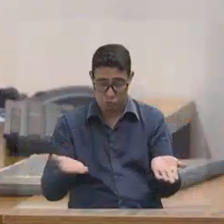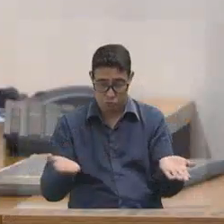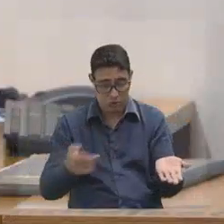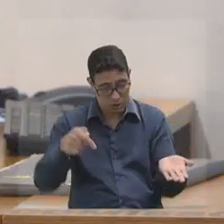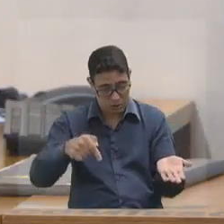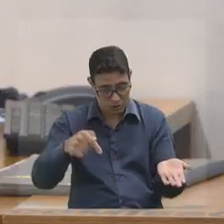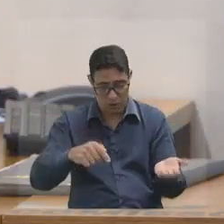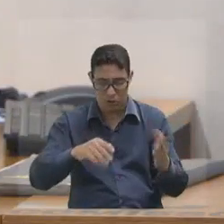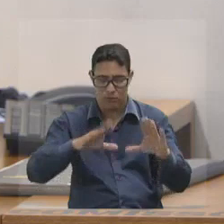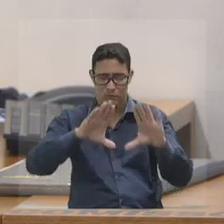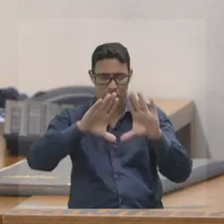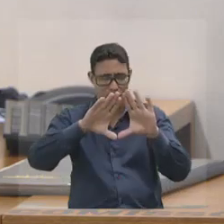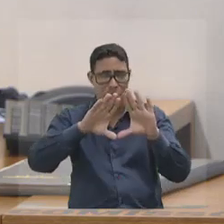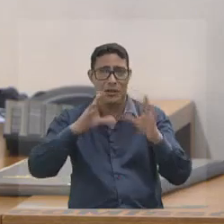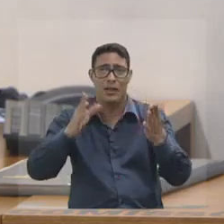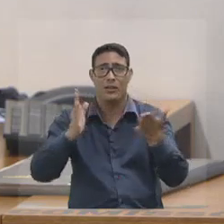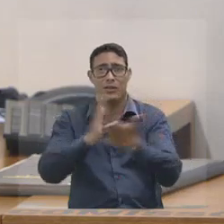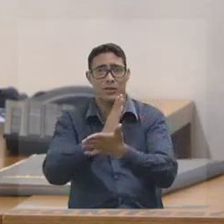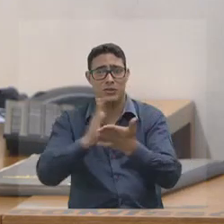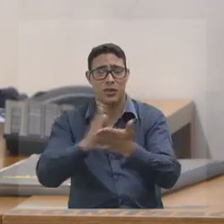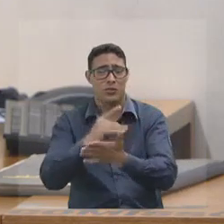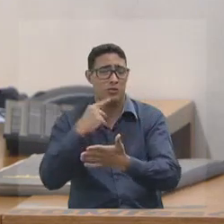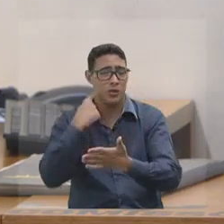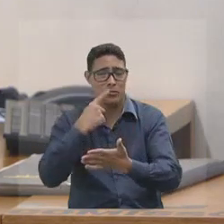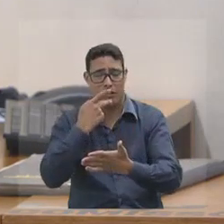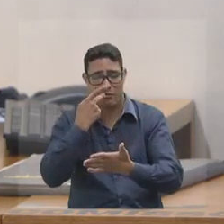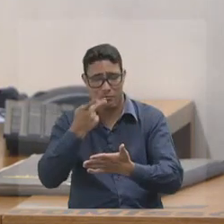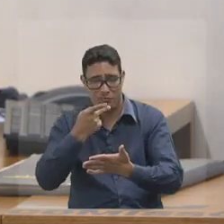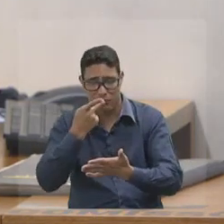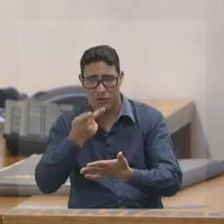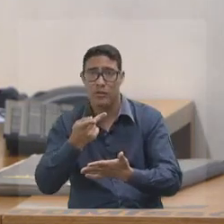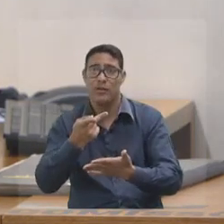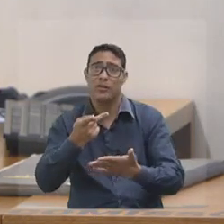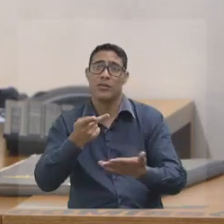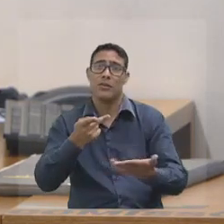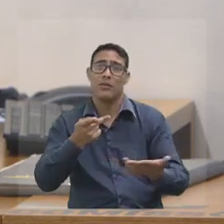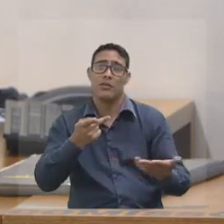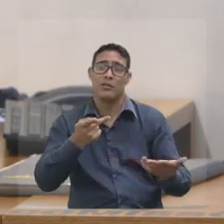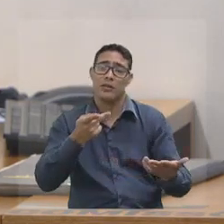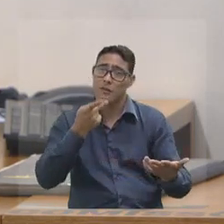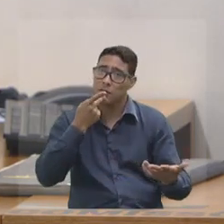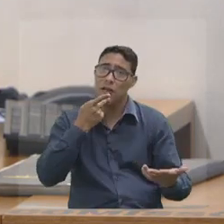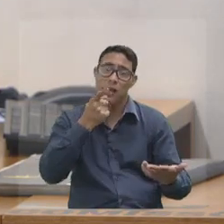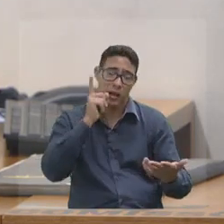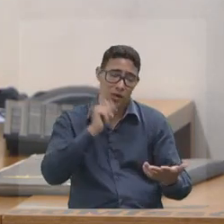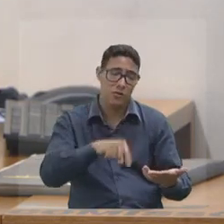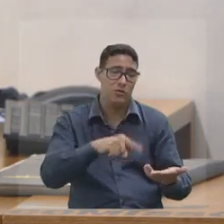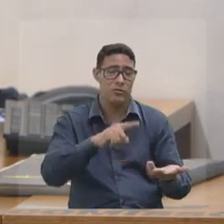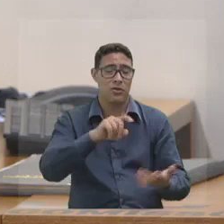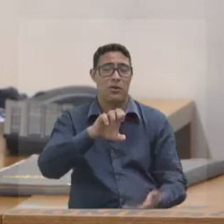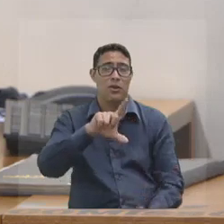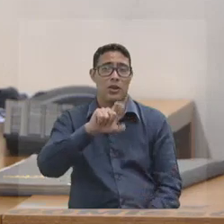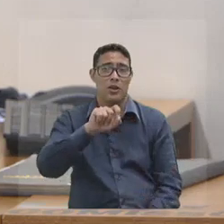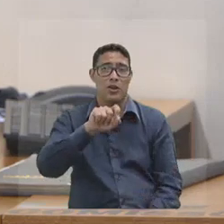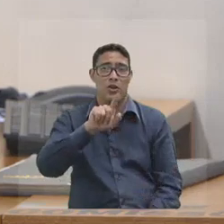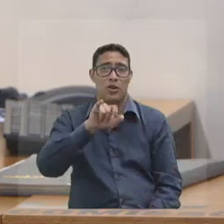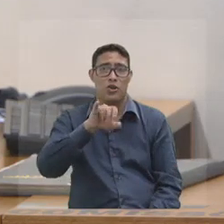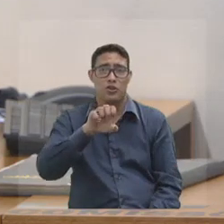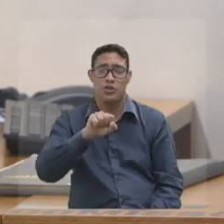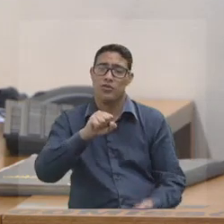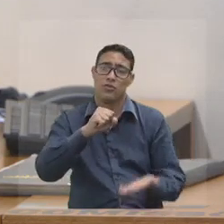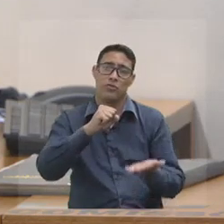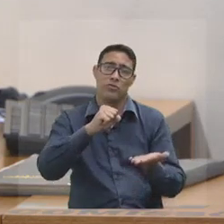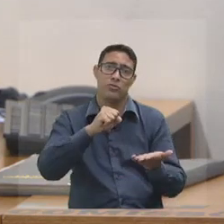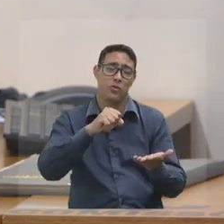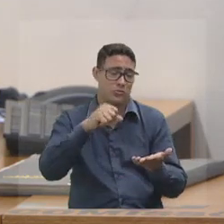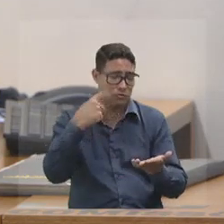a colocação de alguns deputados aqui é só elogios viu secretária a gente recebe aqui eu